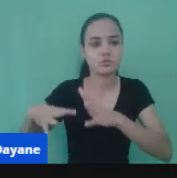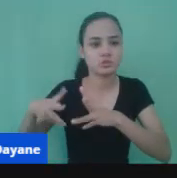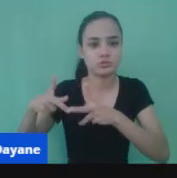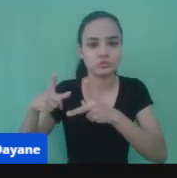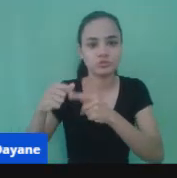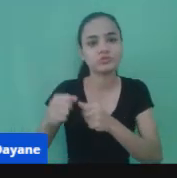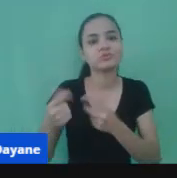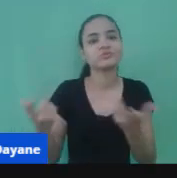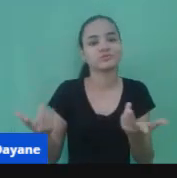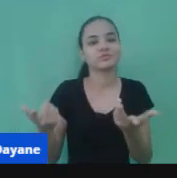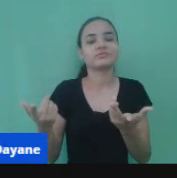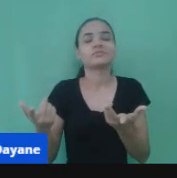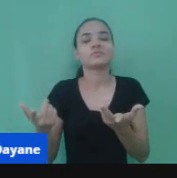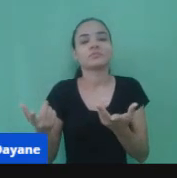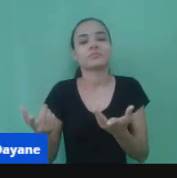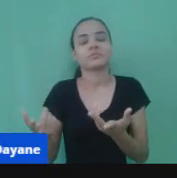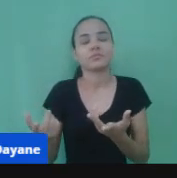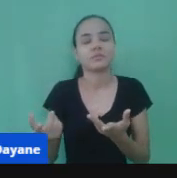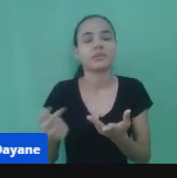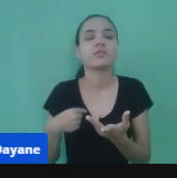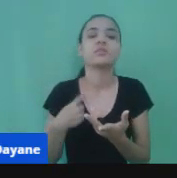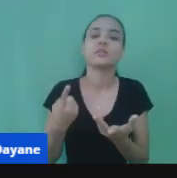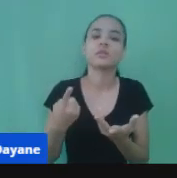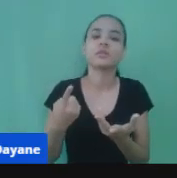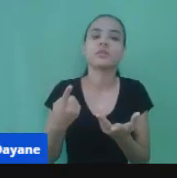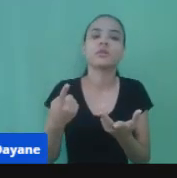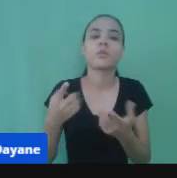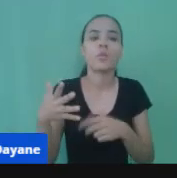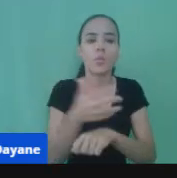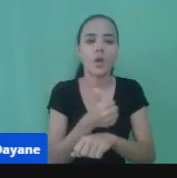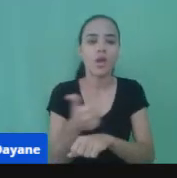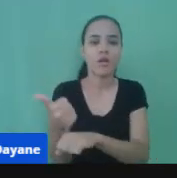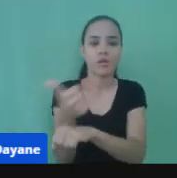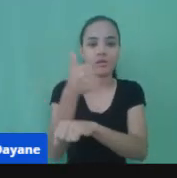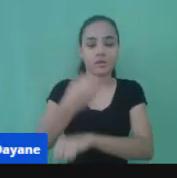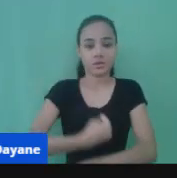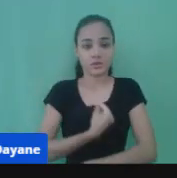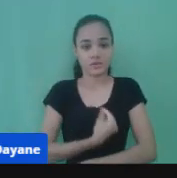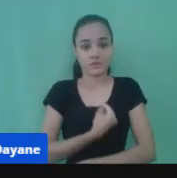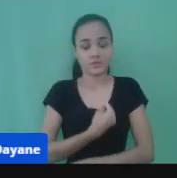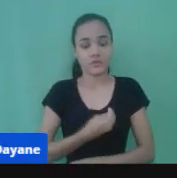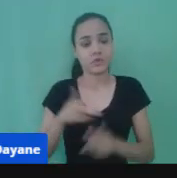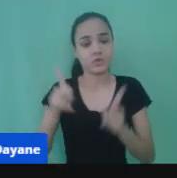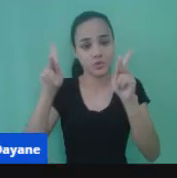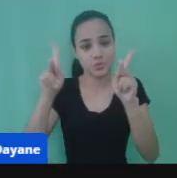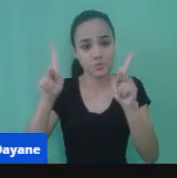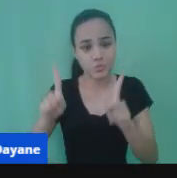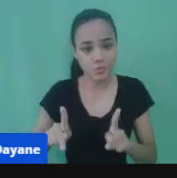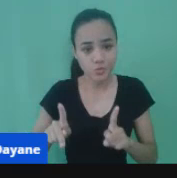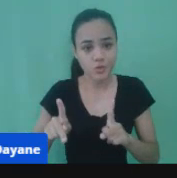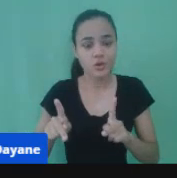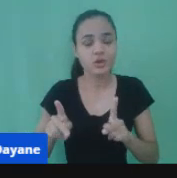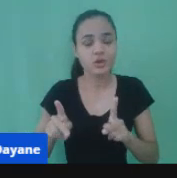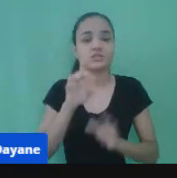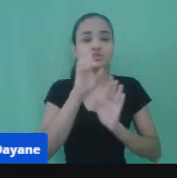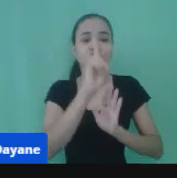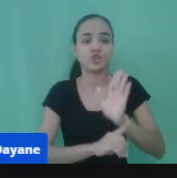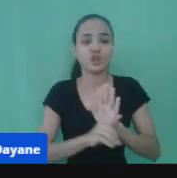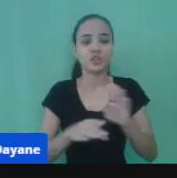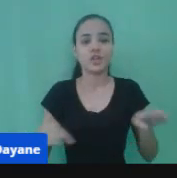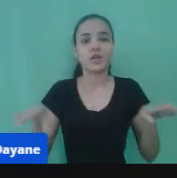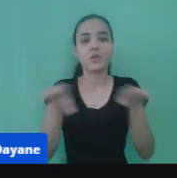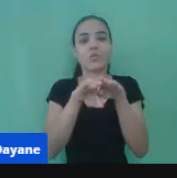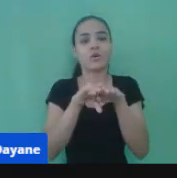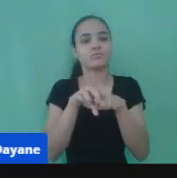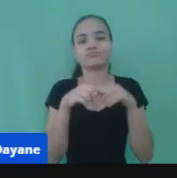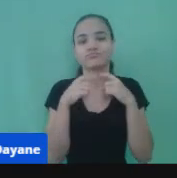uma diminuição da qualidade de vida da população, porque nem todo mundo tem os mesmos direitos, né? Não consegue ter a mesma qualidade de